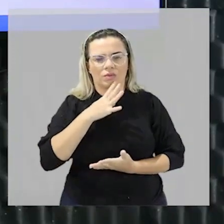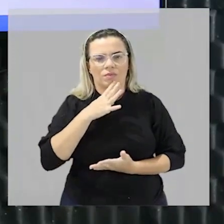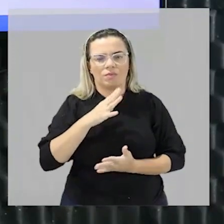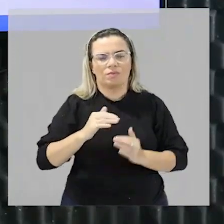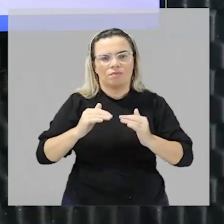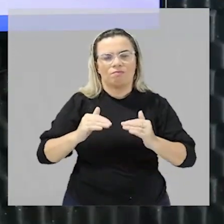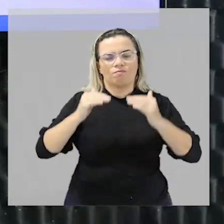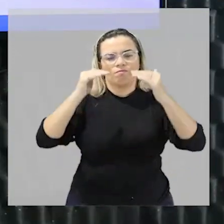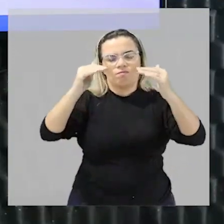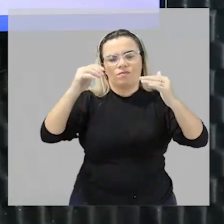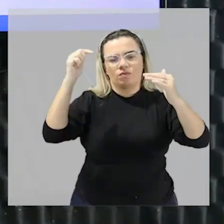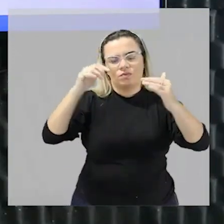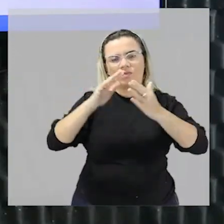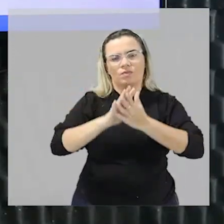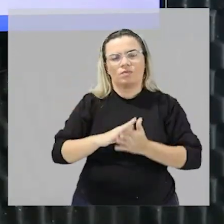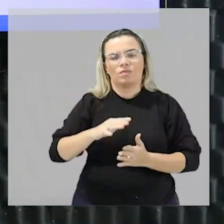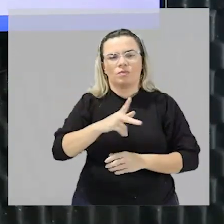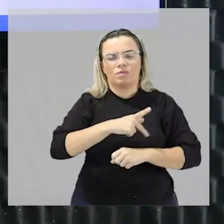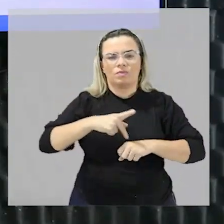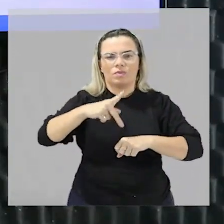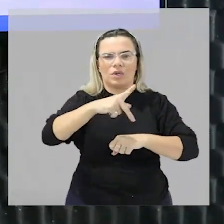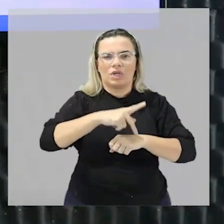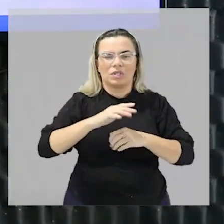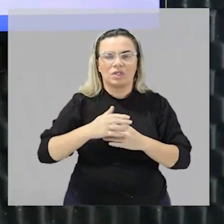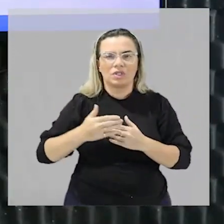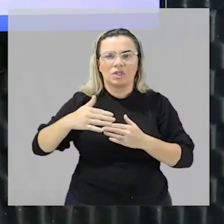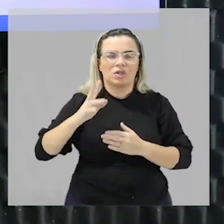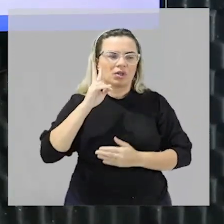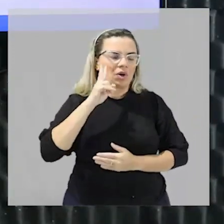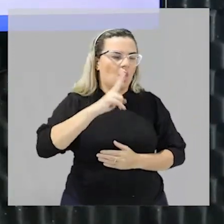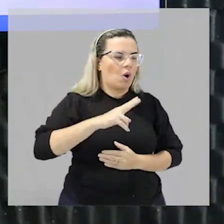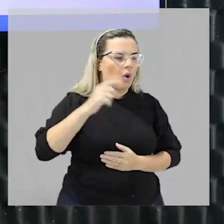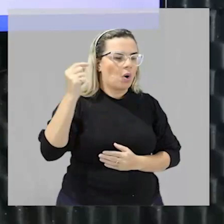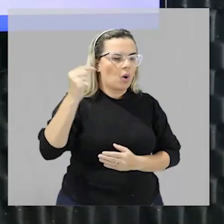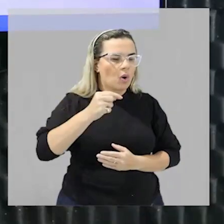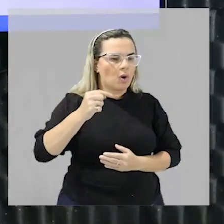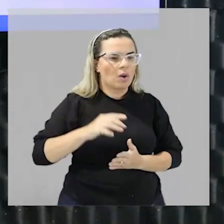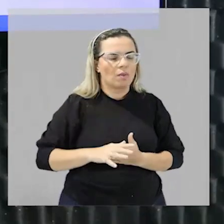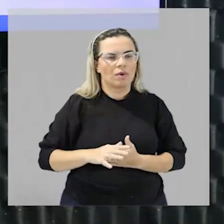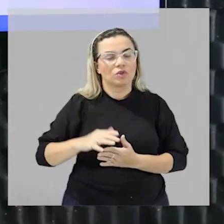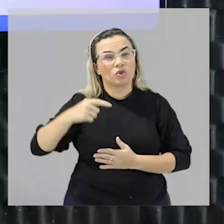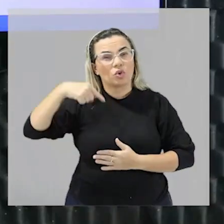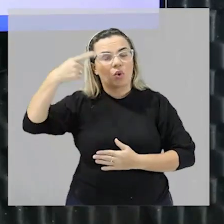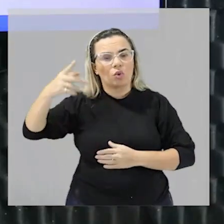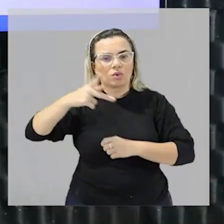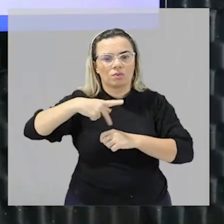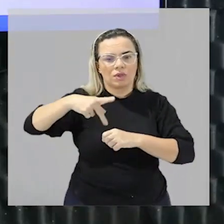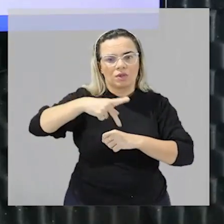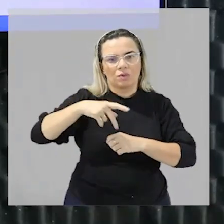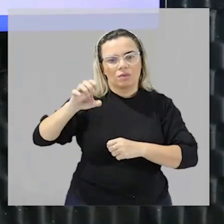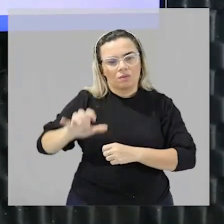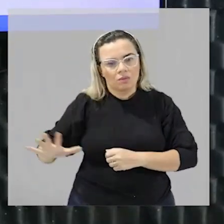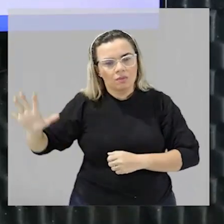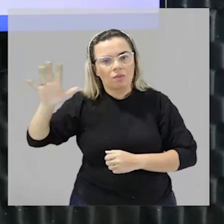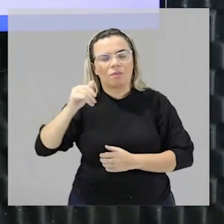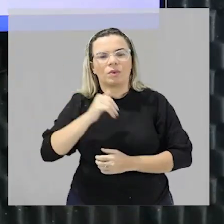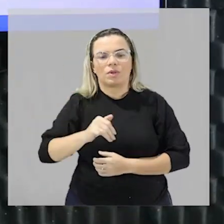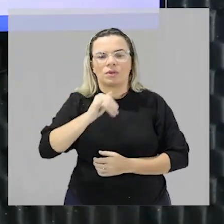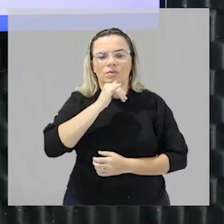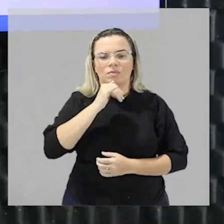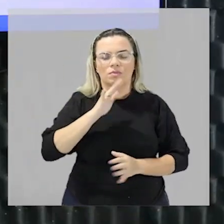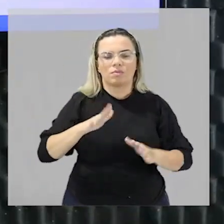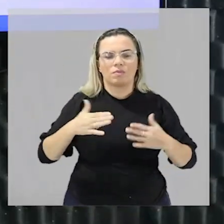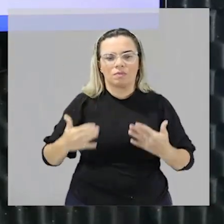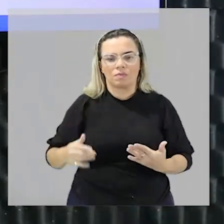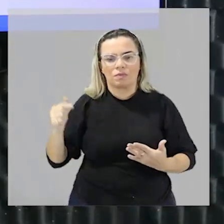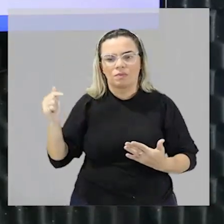dessa soberania por países estrangeiros, como é o caso de países da Europa. Por conseguinte,